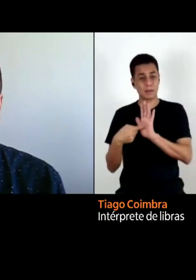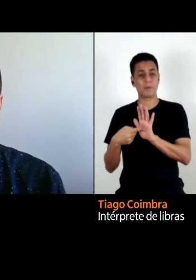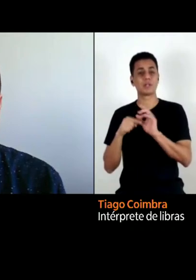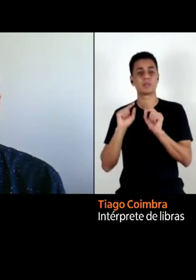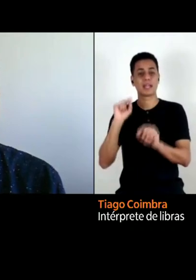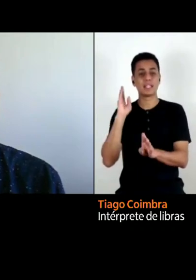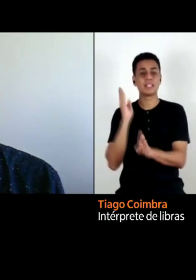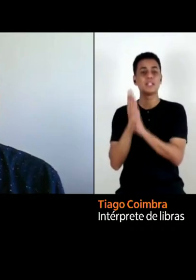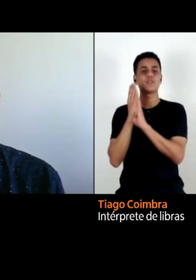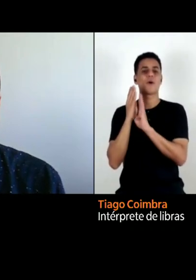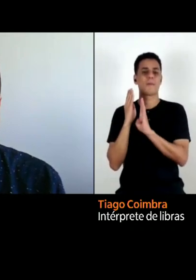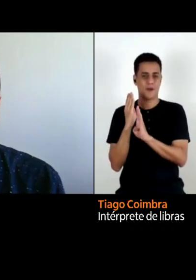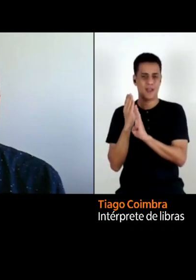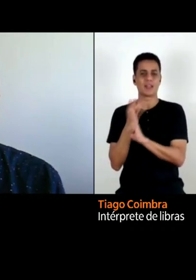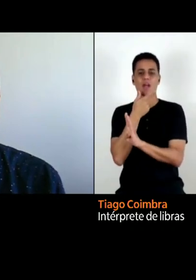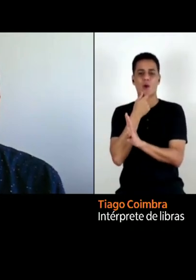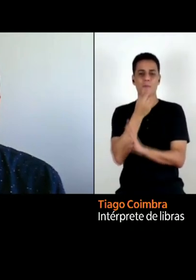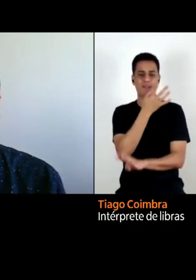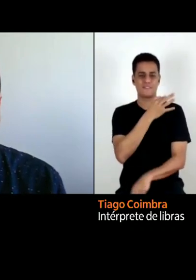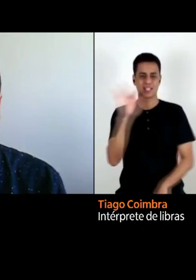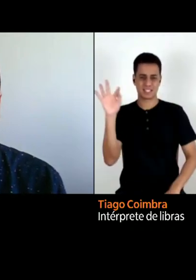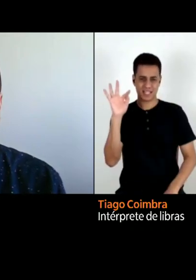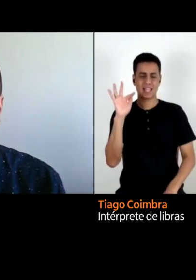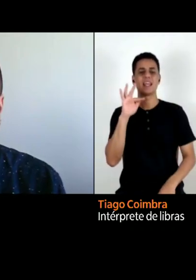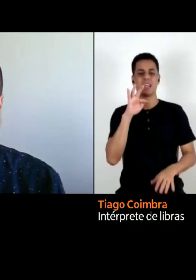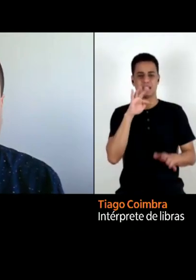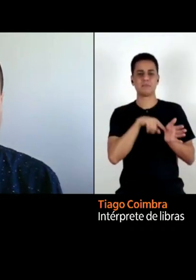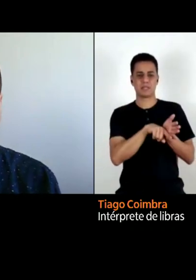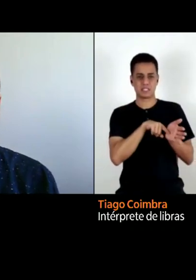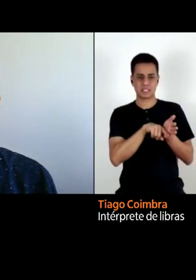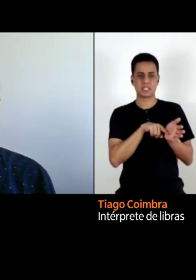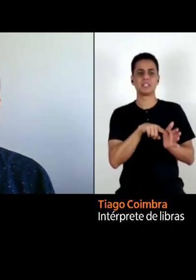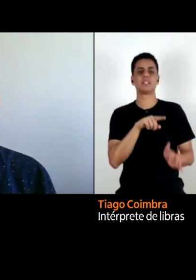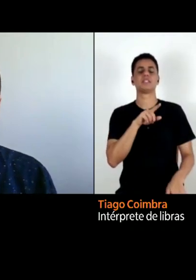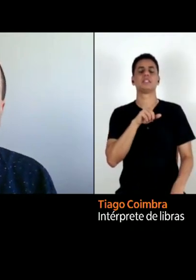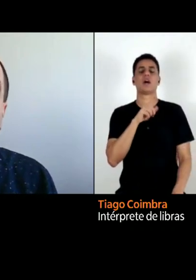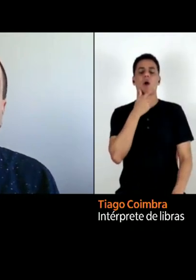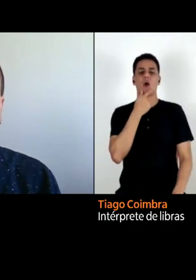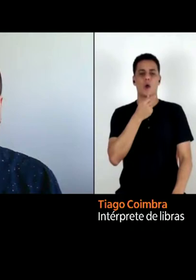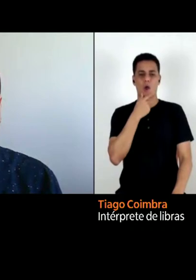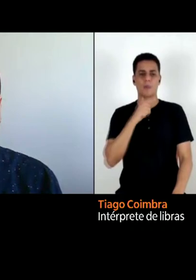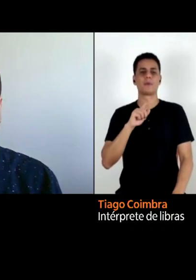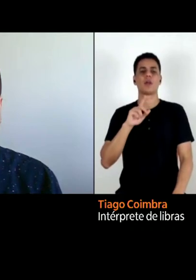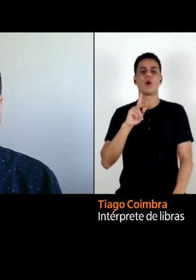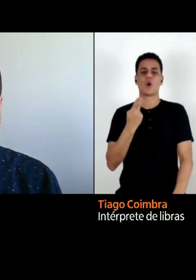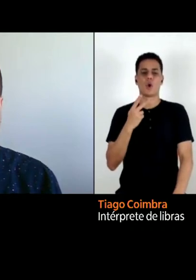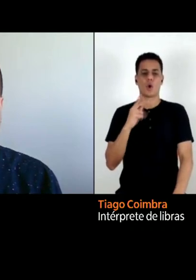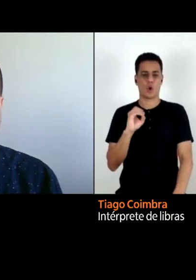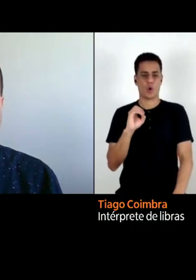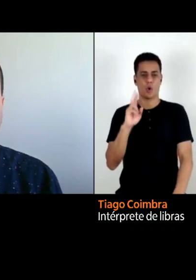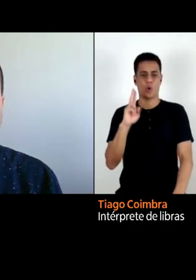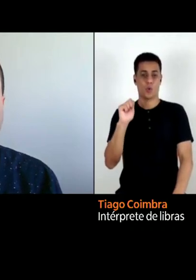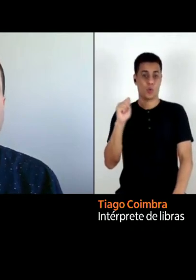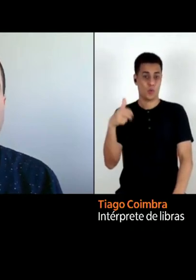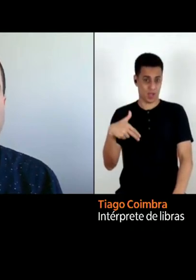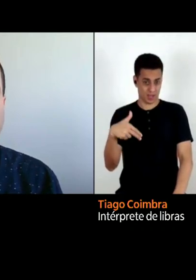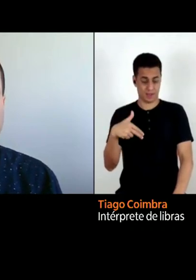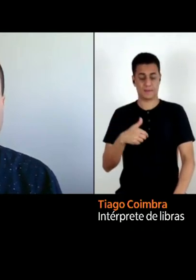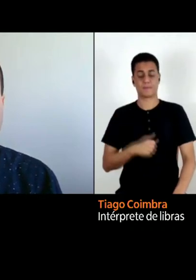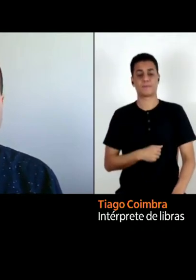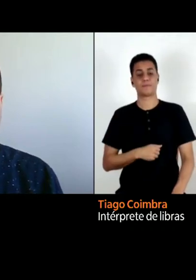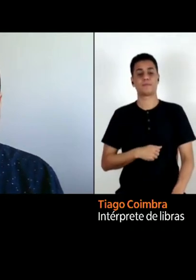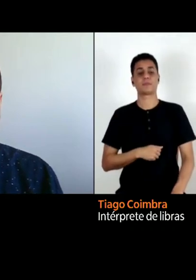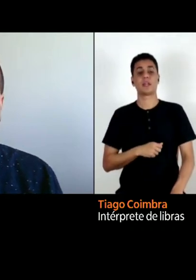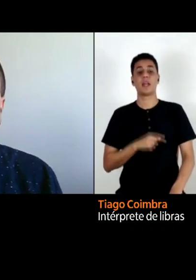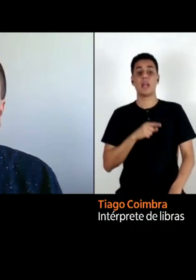paleontólogo francês André Leroy Gourhan. Antes da ocorrência das